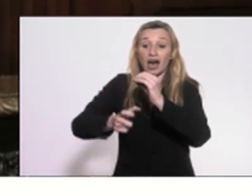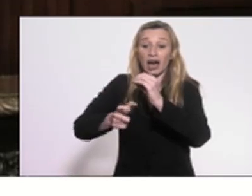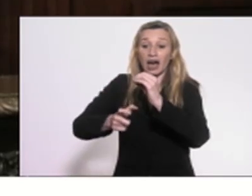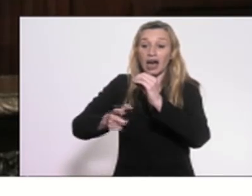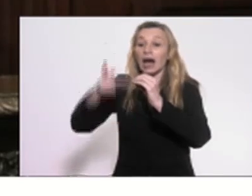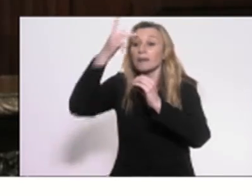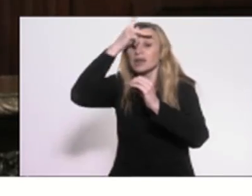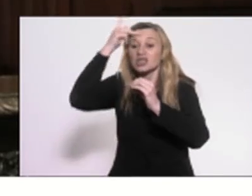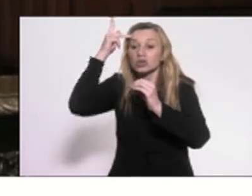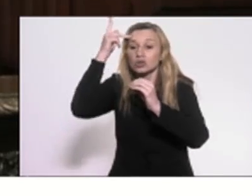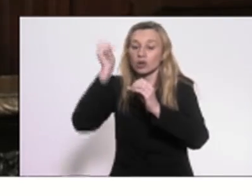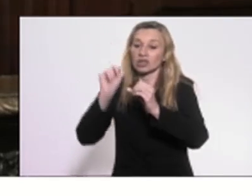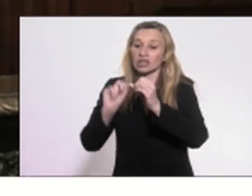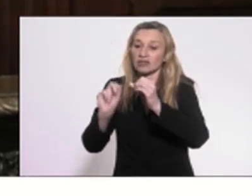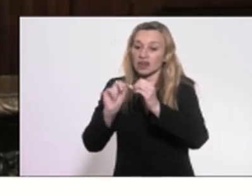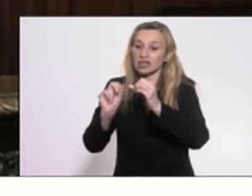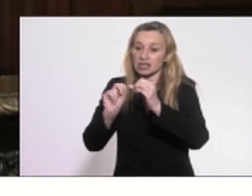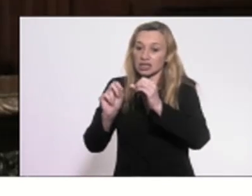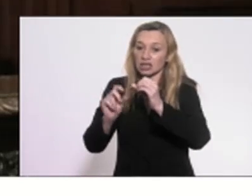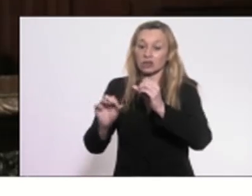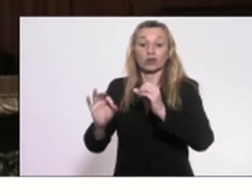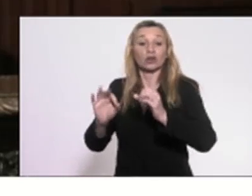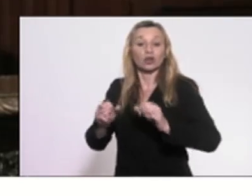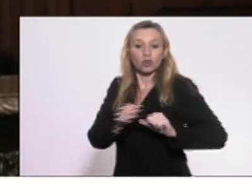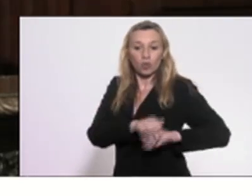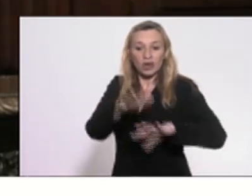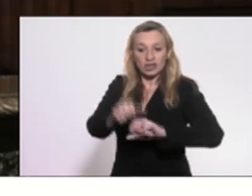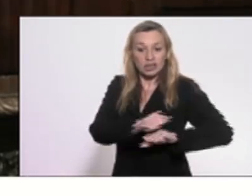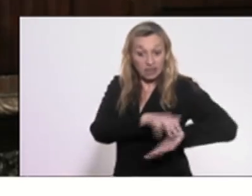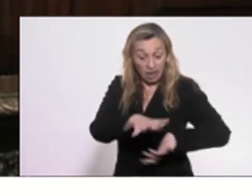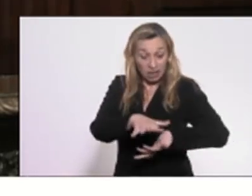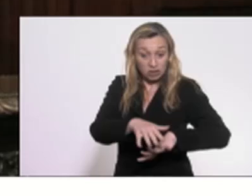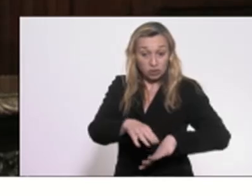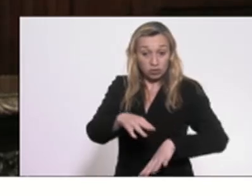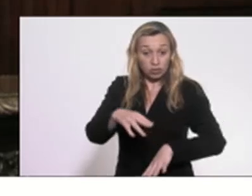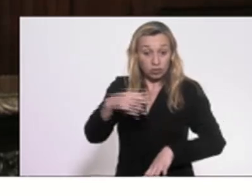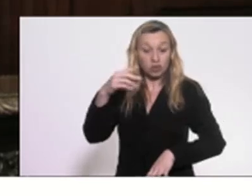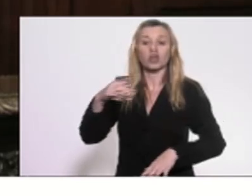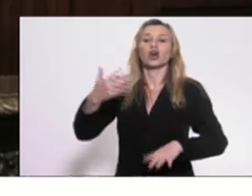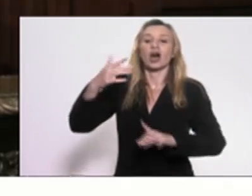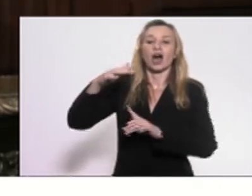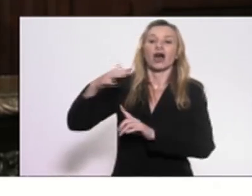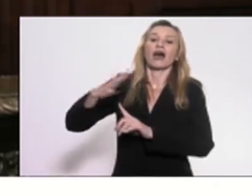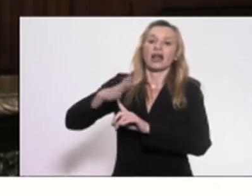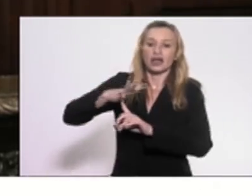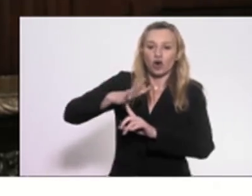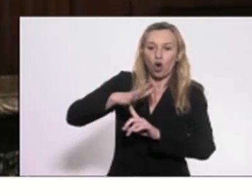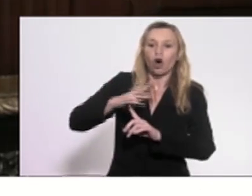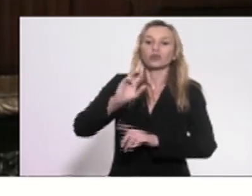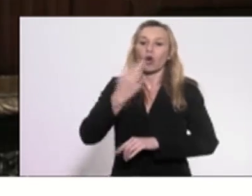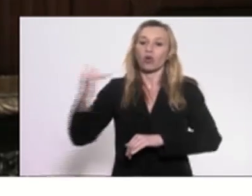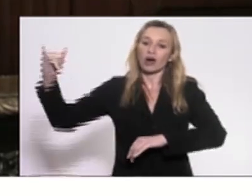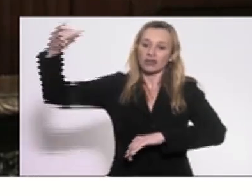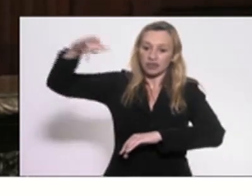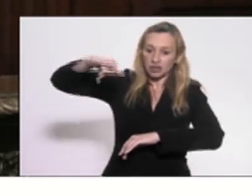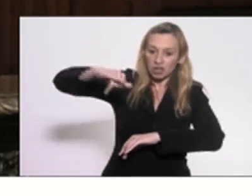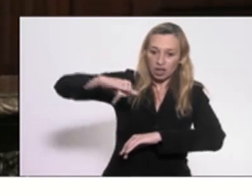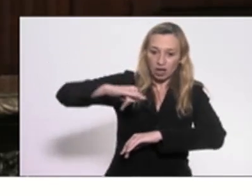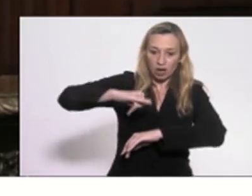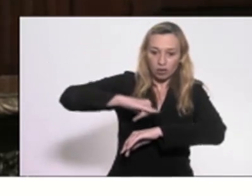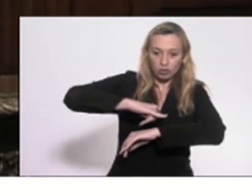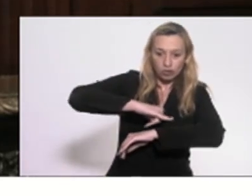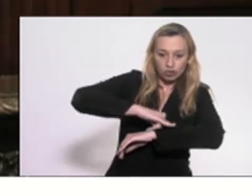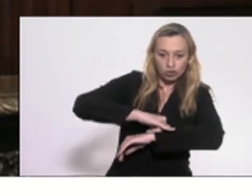um órgão de segurança como o Exército, tem condições, através de avião, helicóptero, etc., chegar